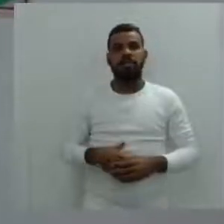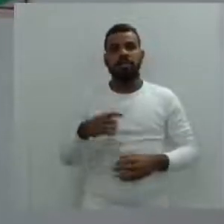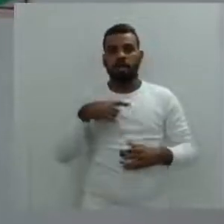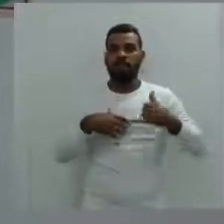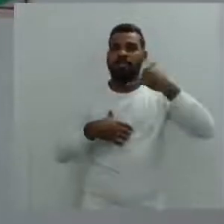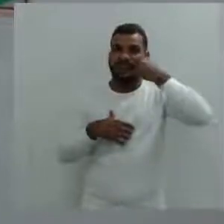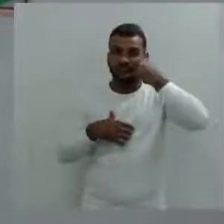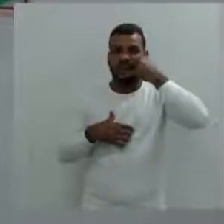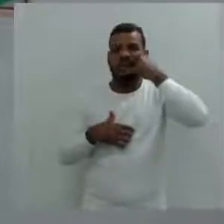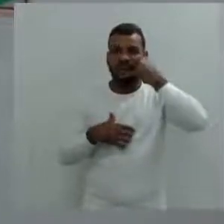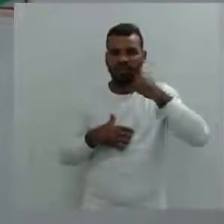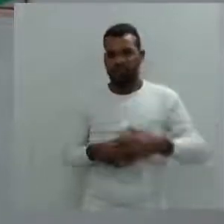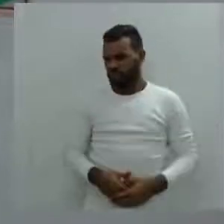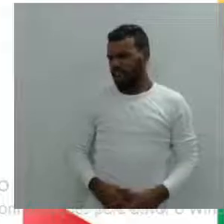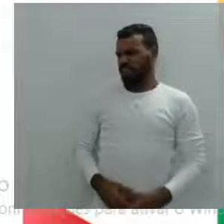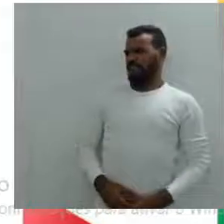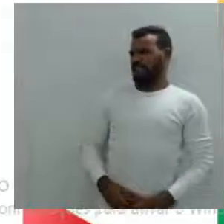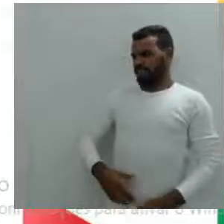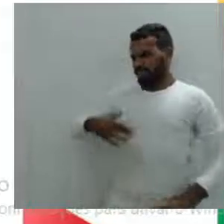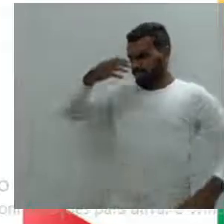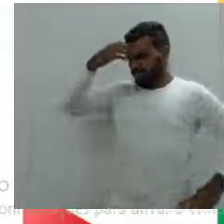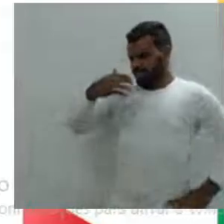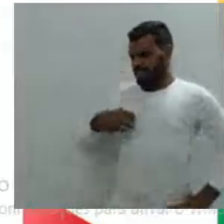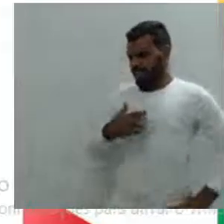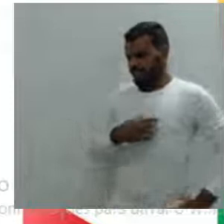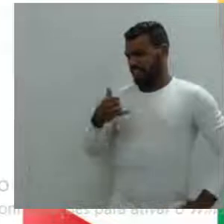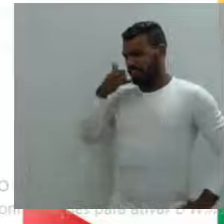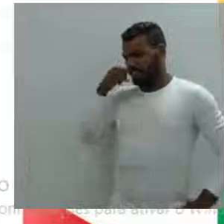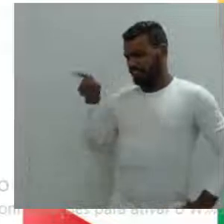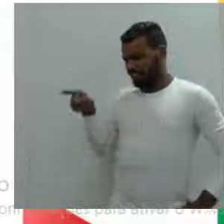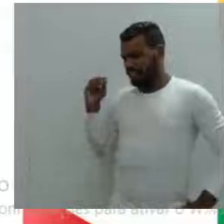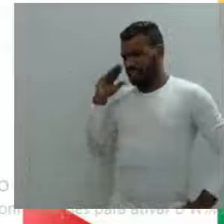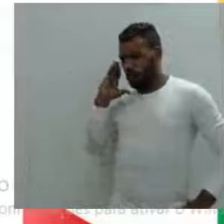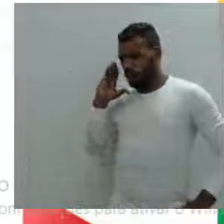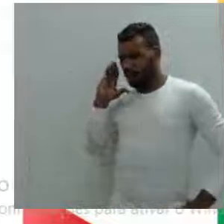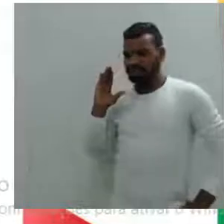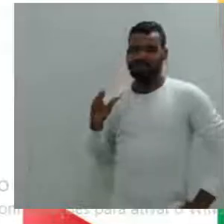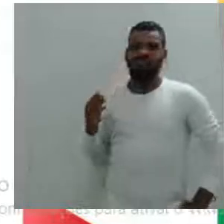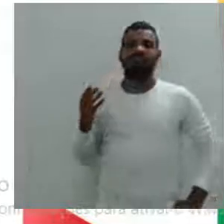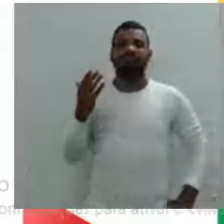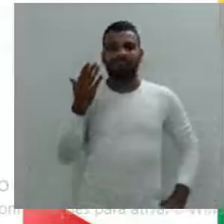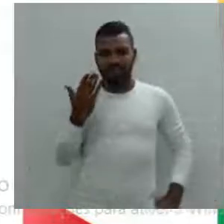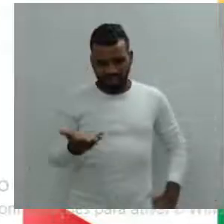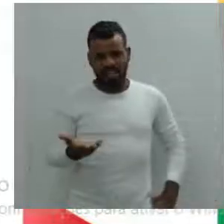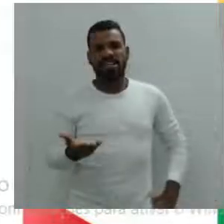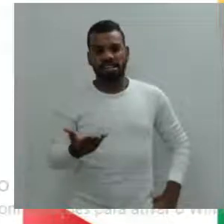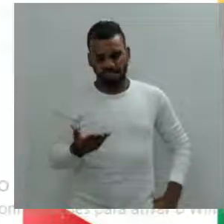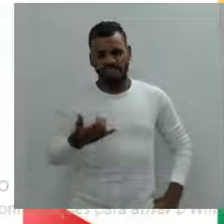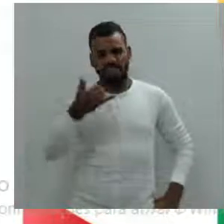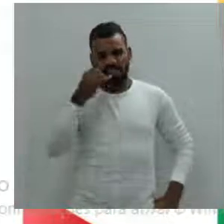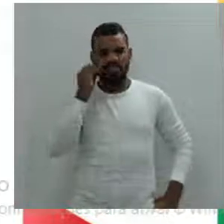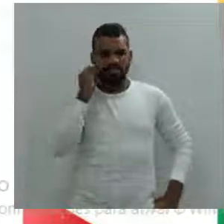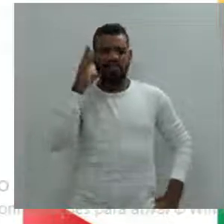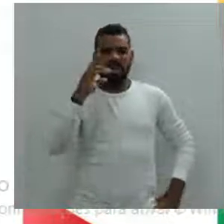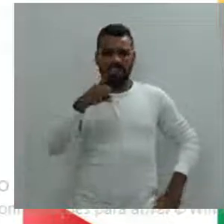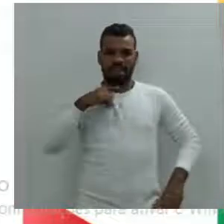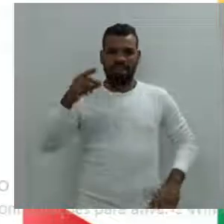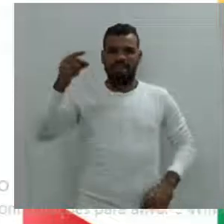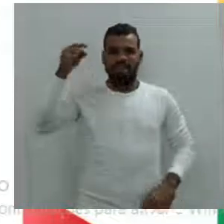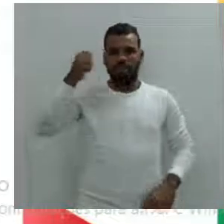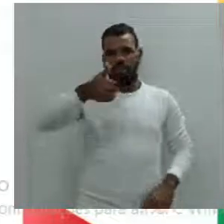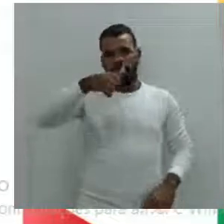celular, que você vai dizer, Virgem Nossa Senhora, que celular é esse? Mas é o celular que existia na época, que foi